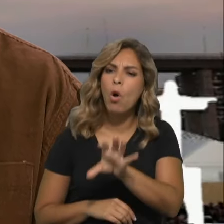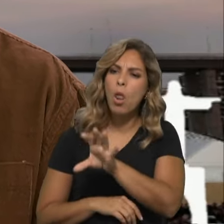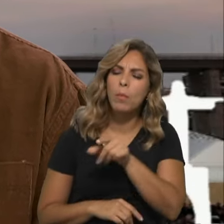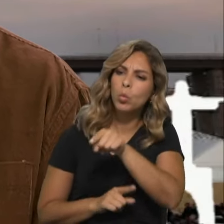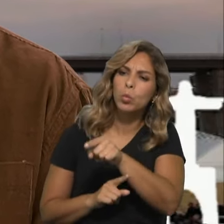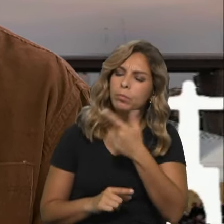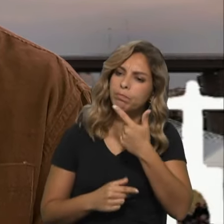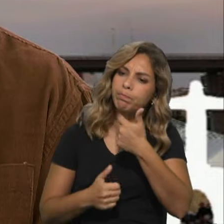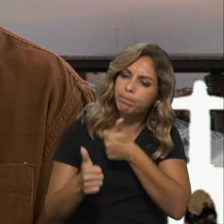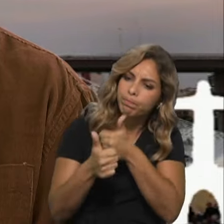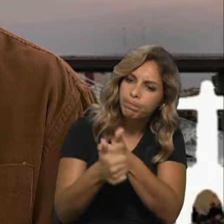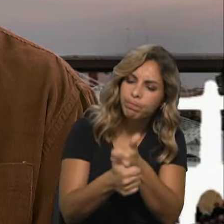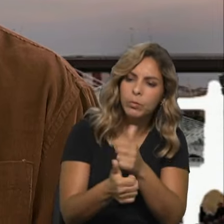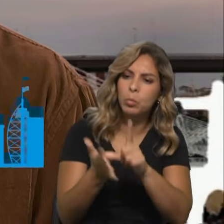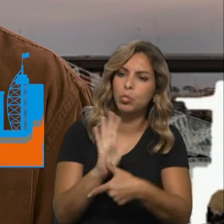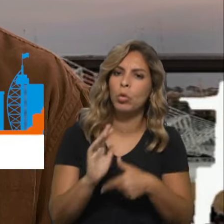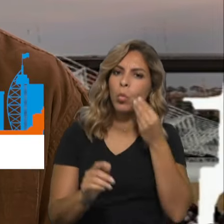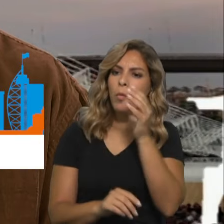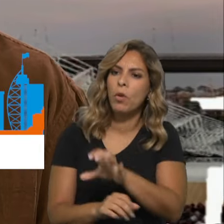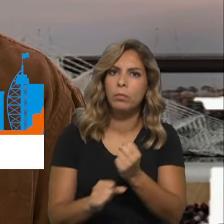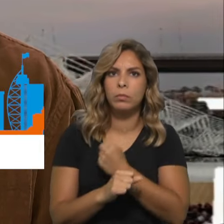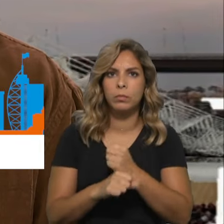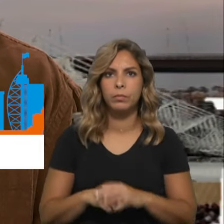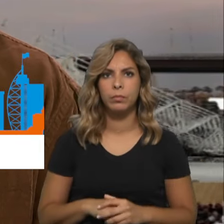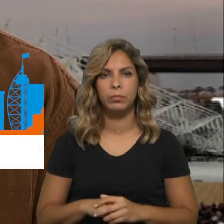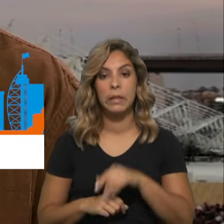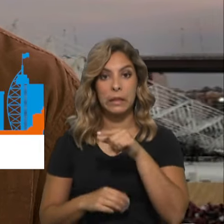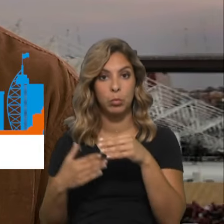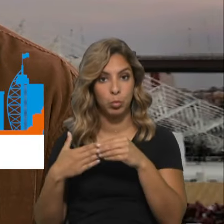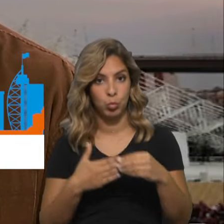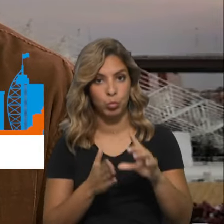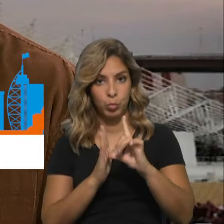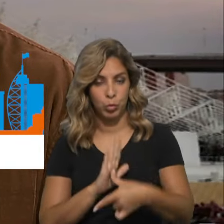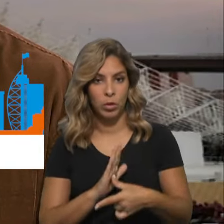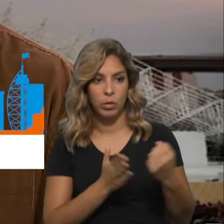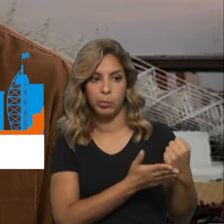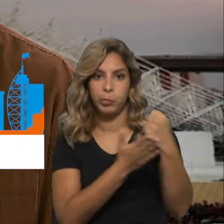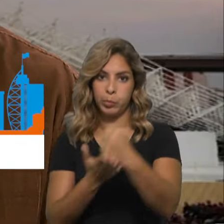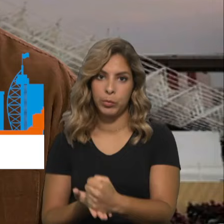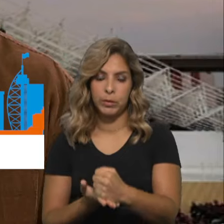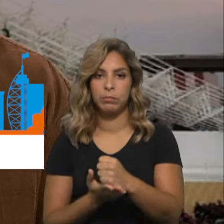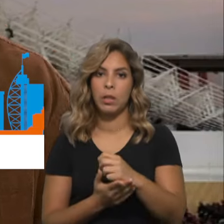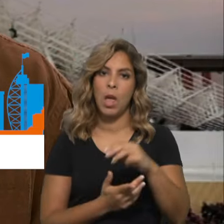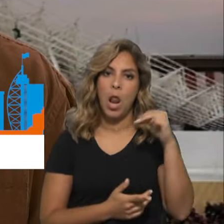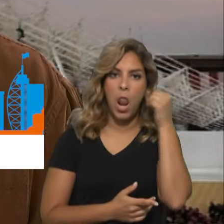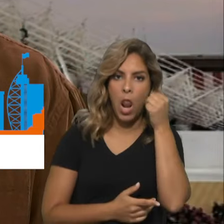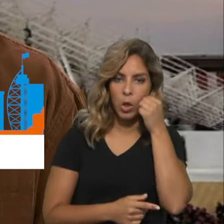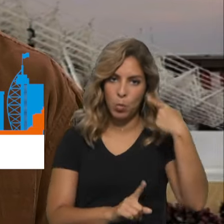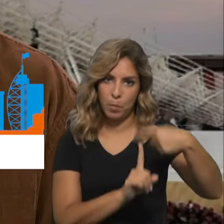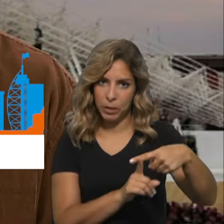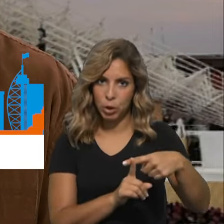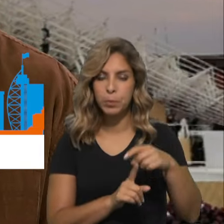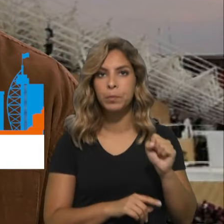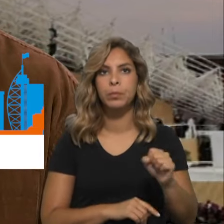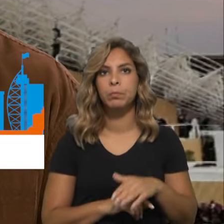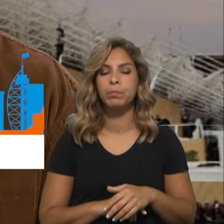Tem trabalhado este este projeto e o leaders é um projeto financiado pelo programa Erasmos mais né Nós conhecemos muito